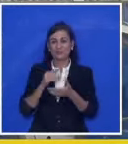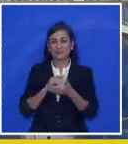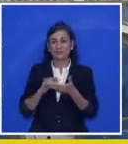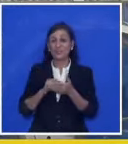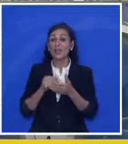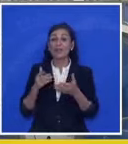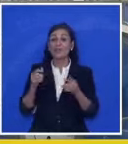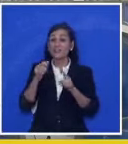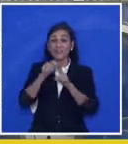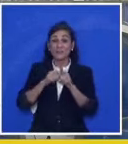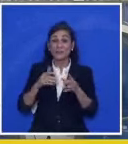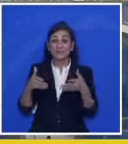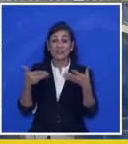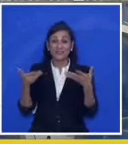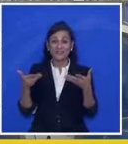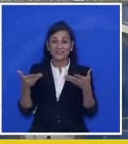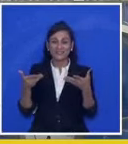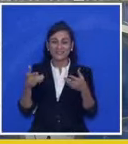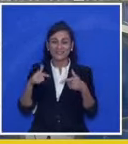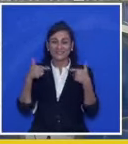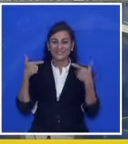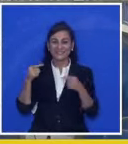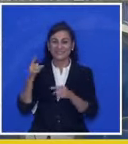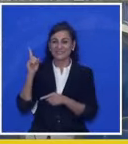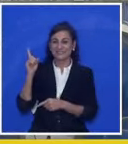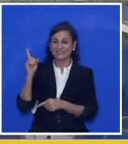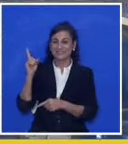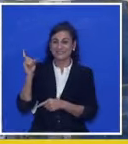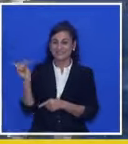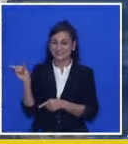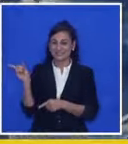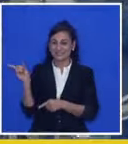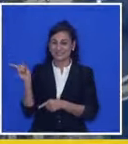apostou. Qual será o seu mês da sorte? Valendo!